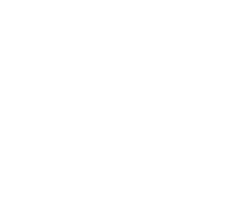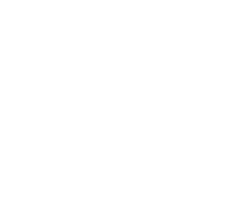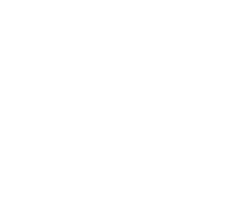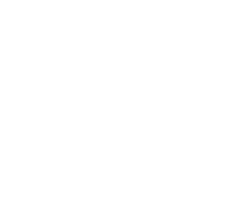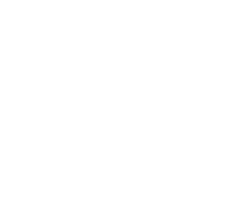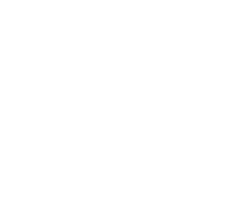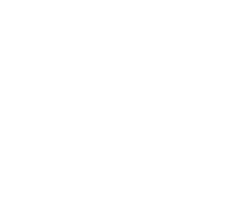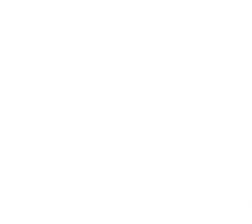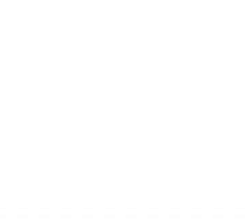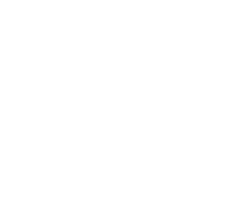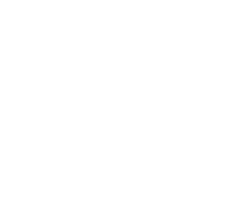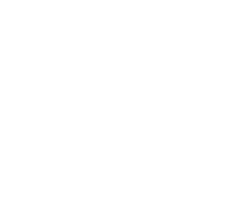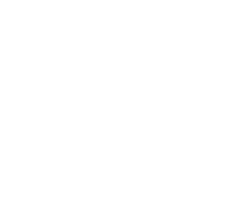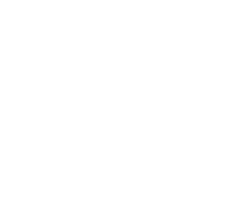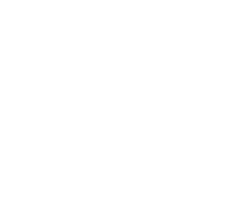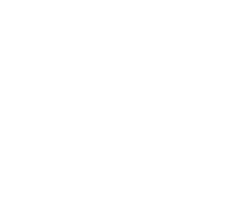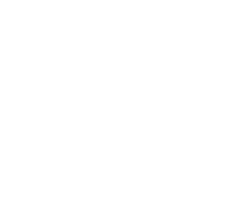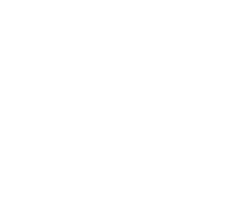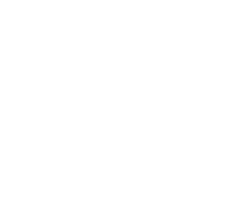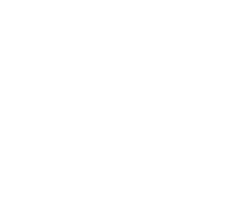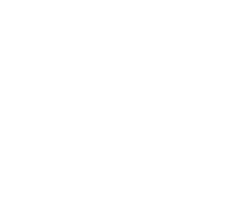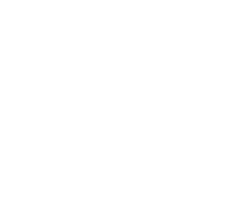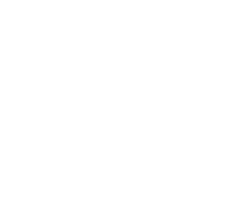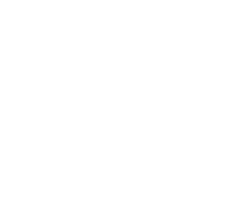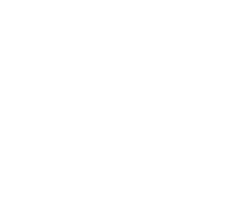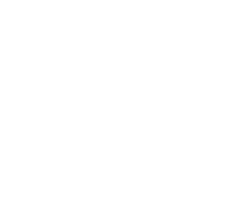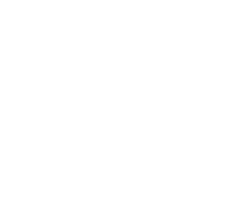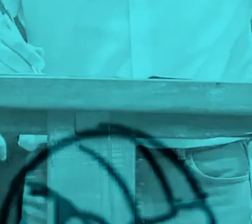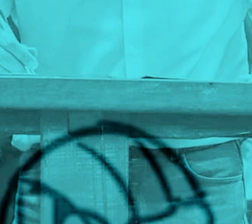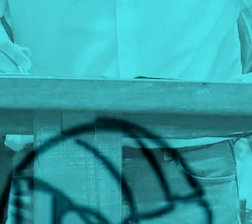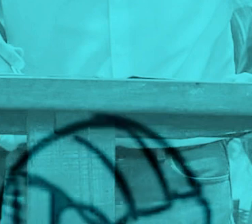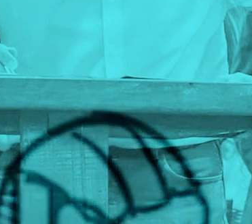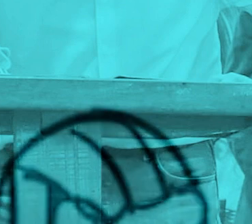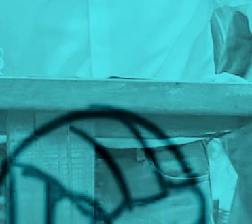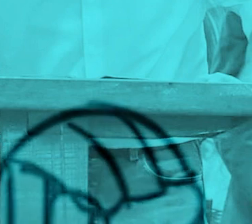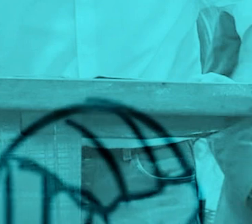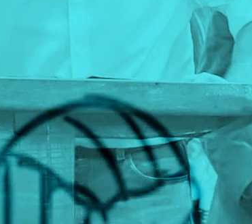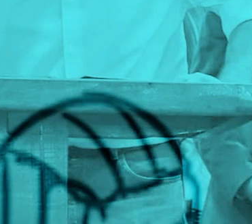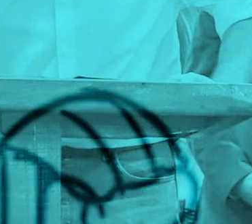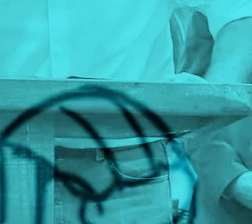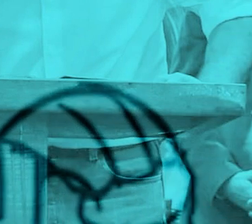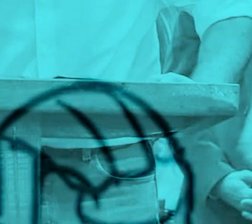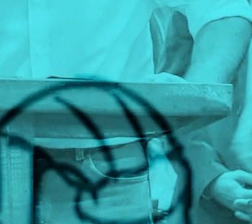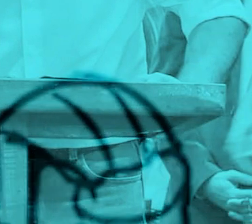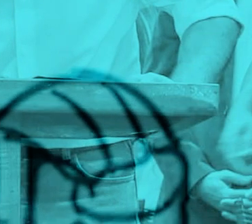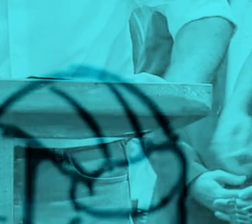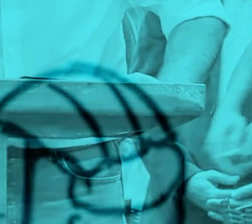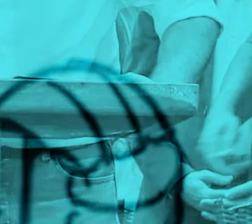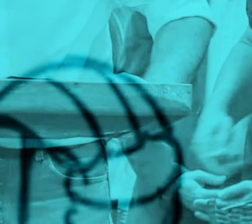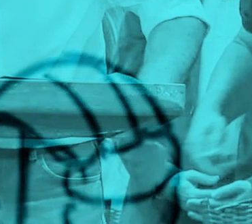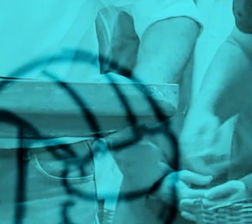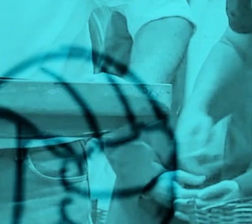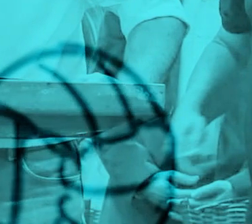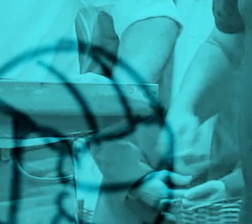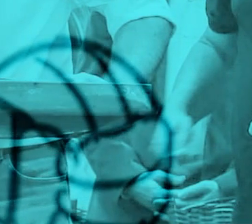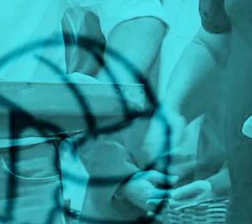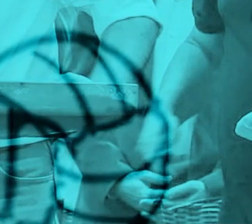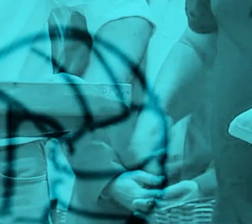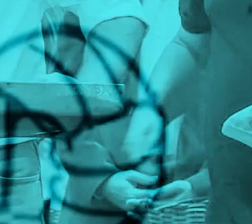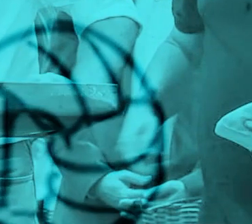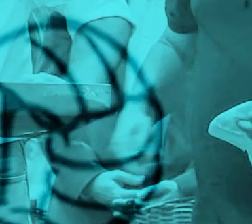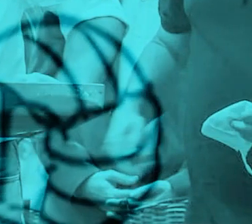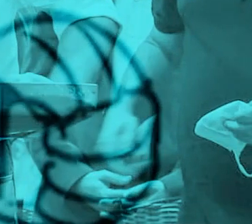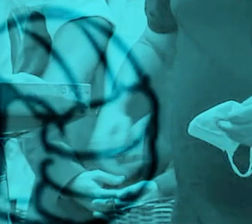que Queremos. E para criar a estrutura necessária ao aprimoramento da política de esportes do Paraná e das políticas